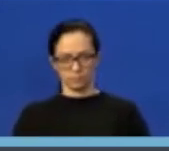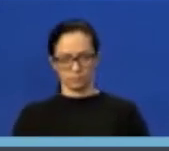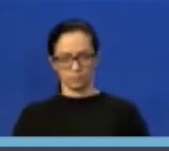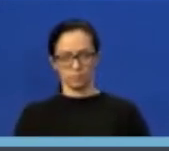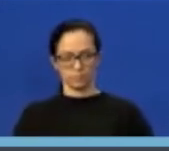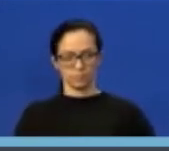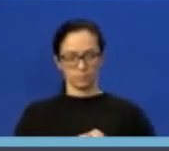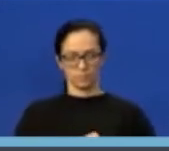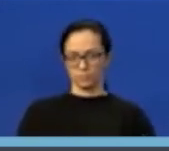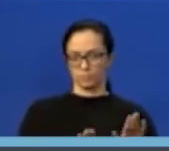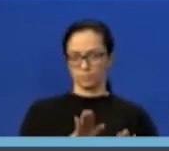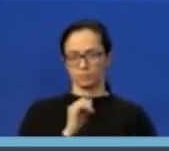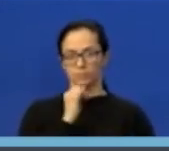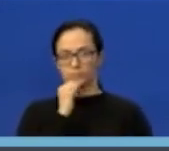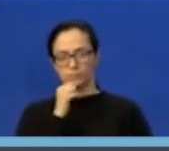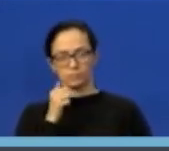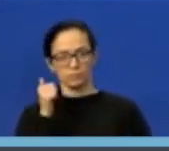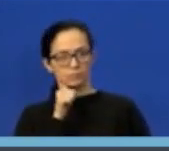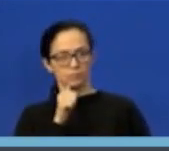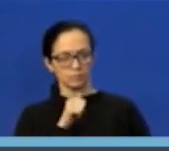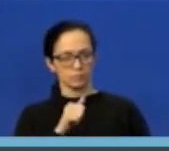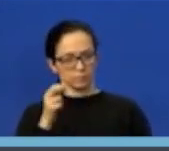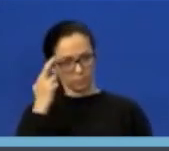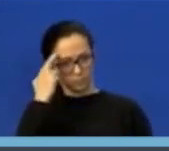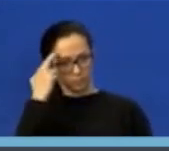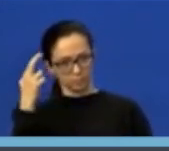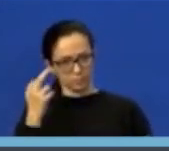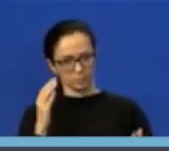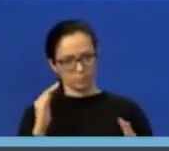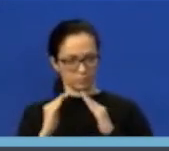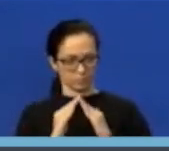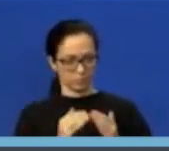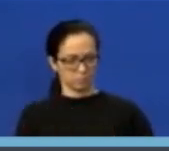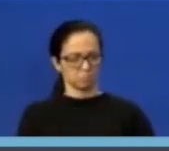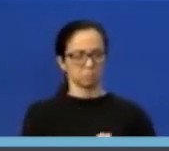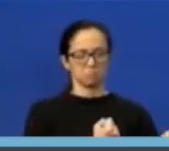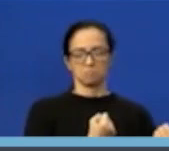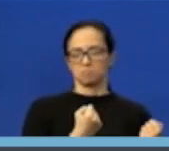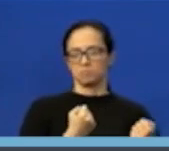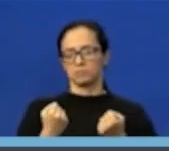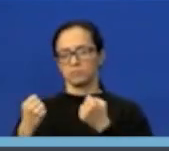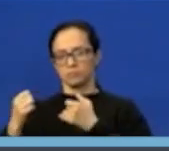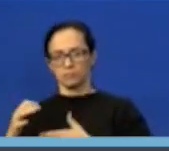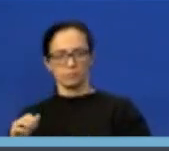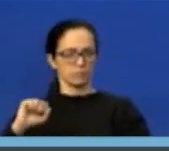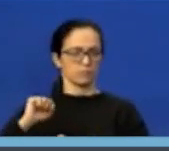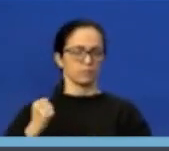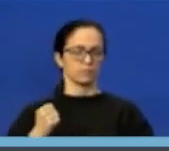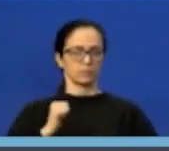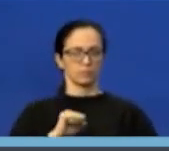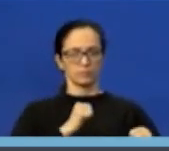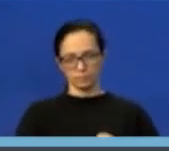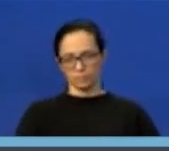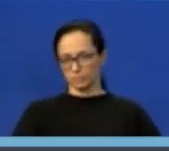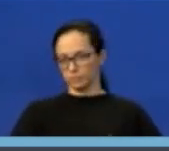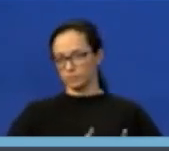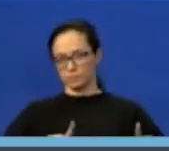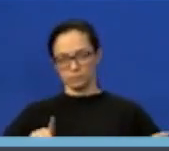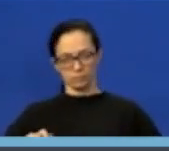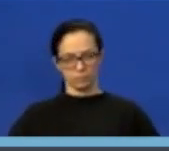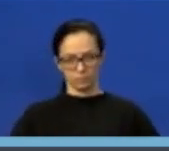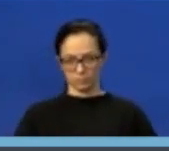vezes, até mesmo as domésticas, donas de casa que carregam, transportam muito peso, têm